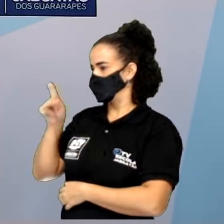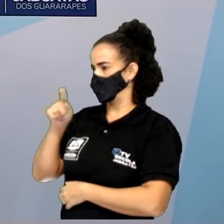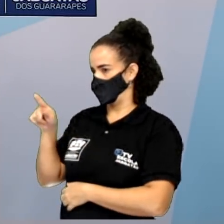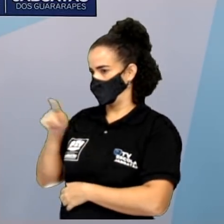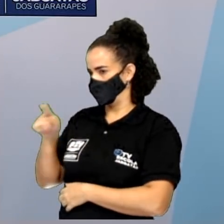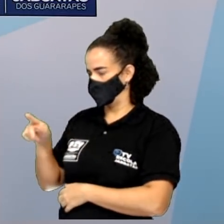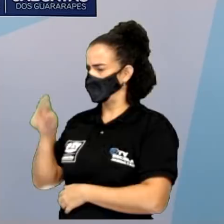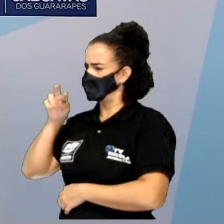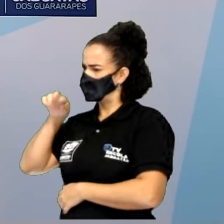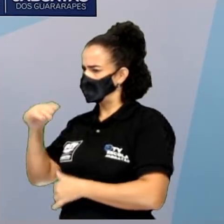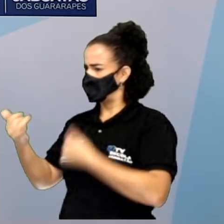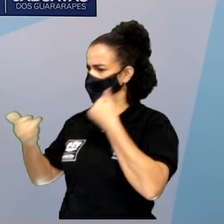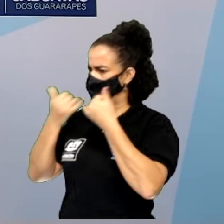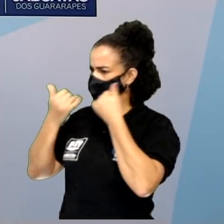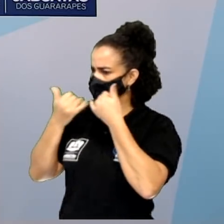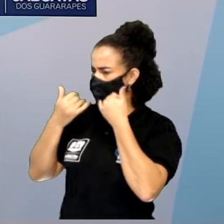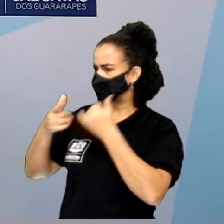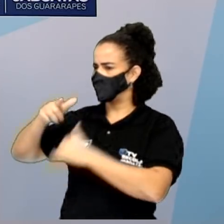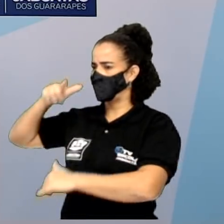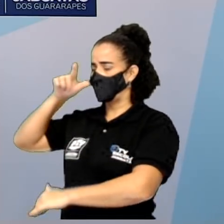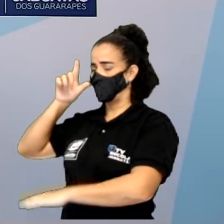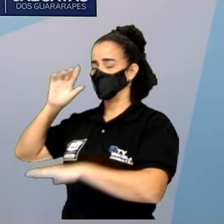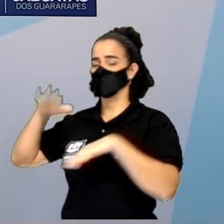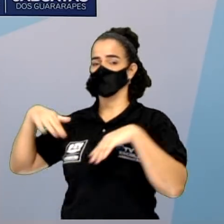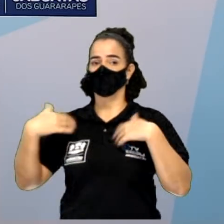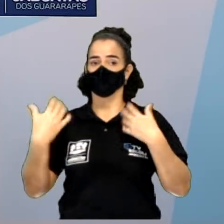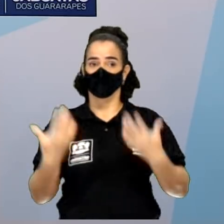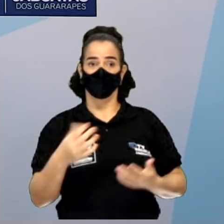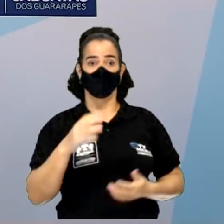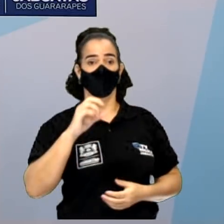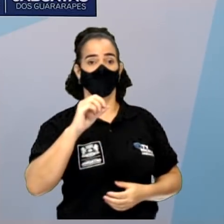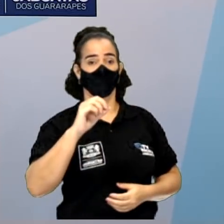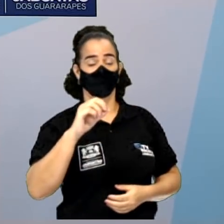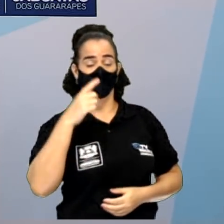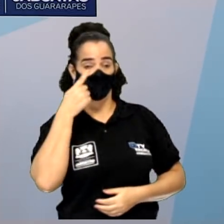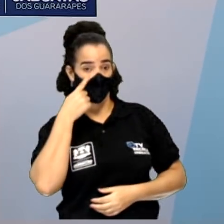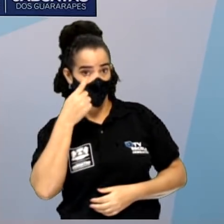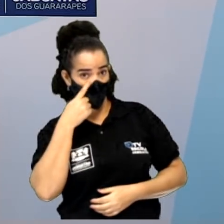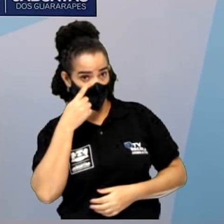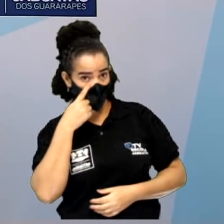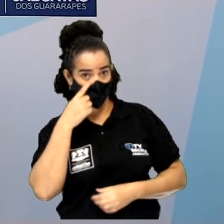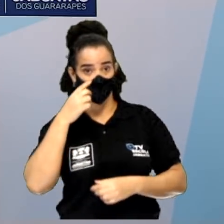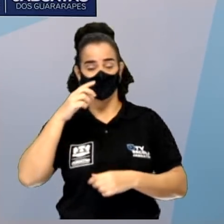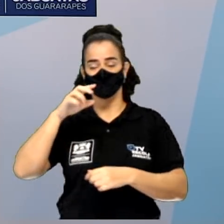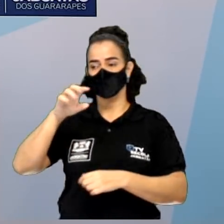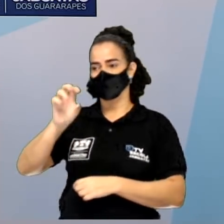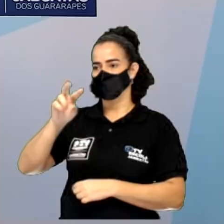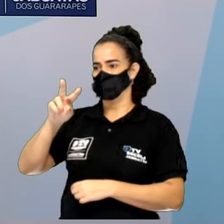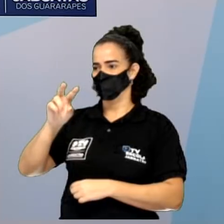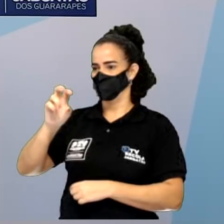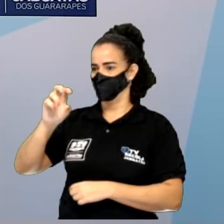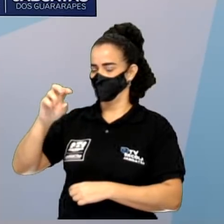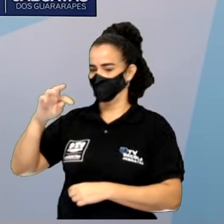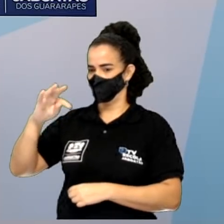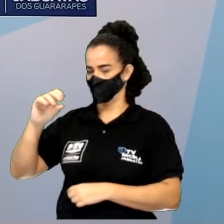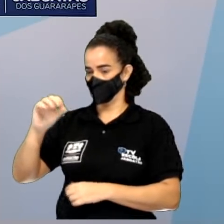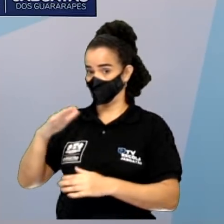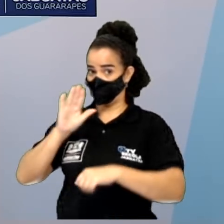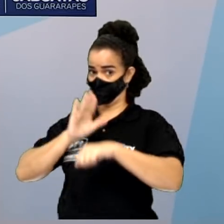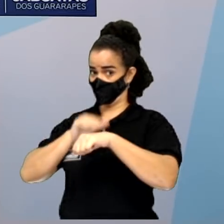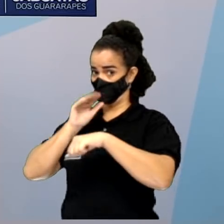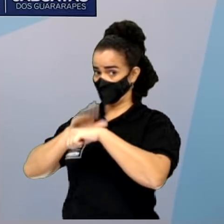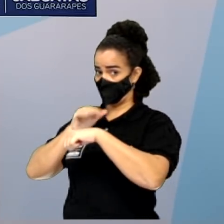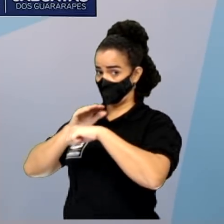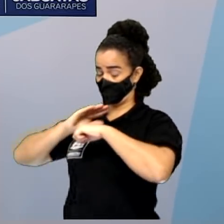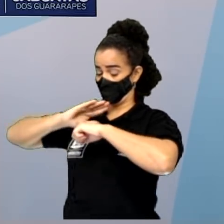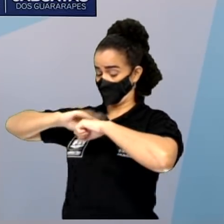saiu ontem? No momento em que essa pessoa falou: olha, Everton, esse Everton é um chamamento. Ele está me chamando para participar do discurso.